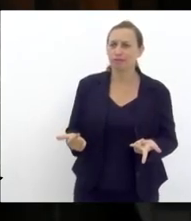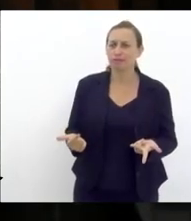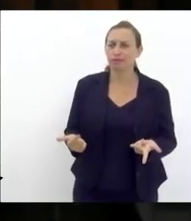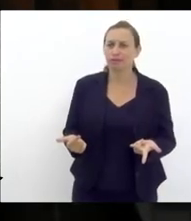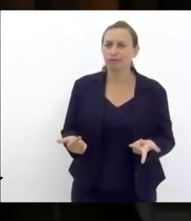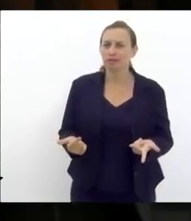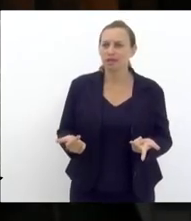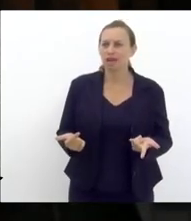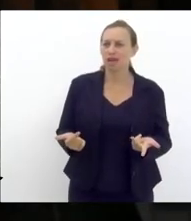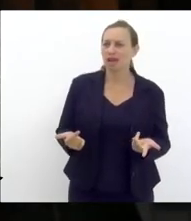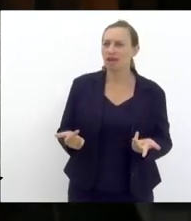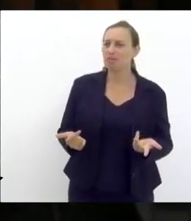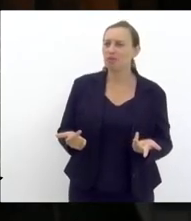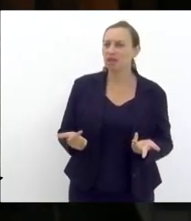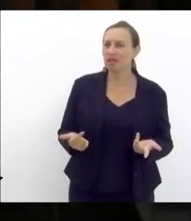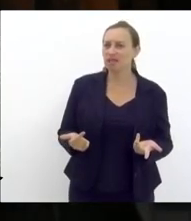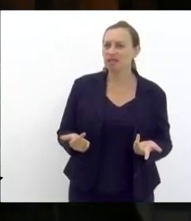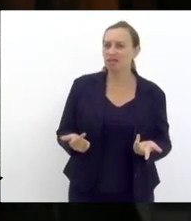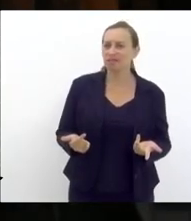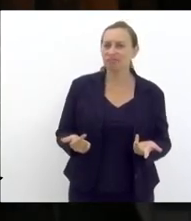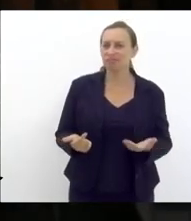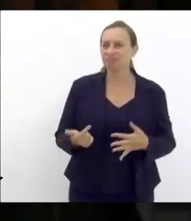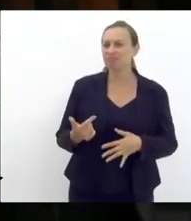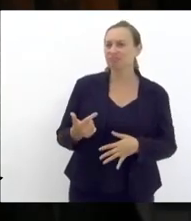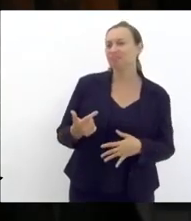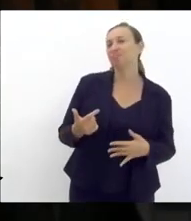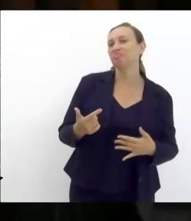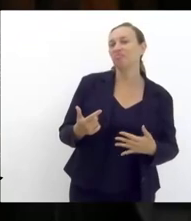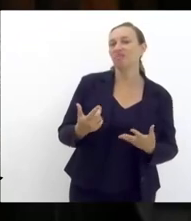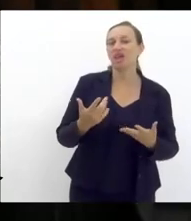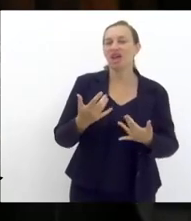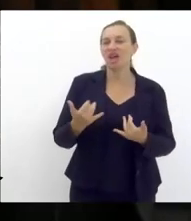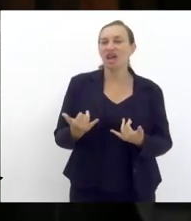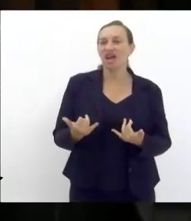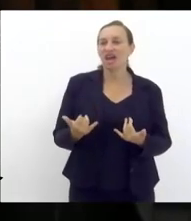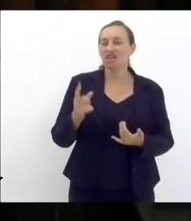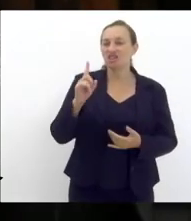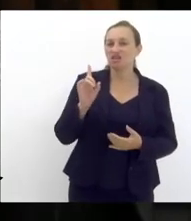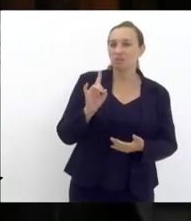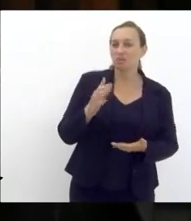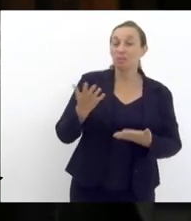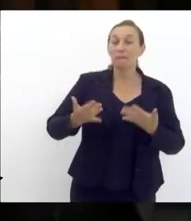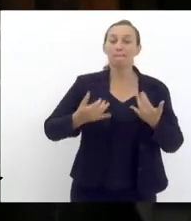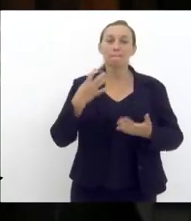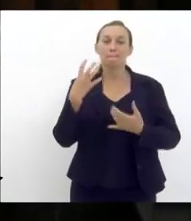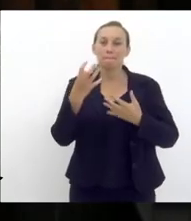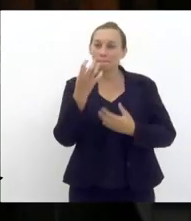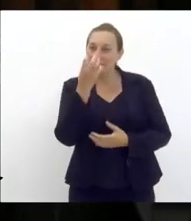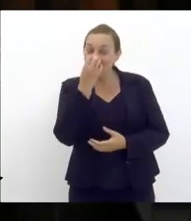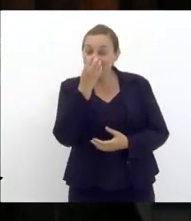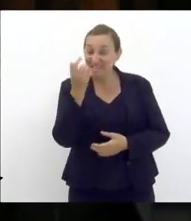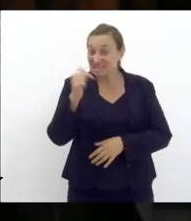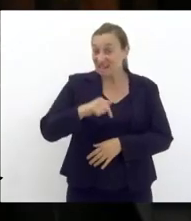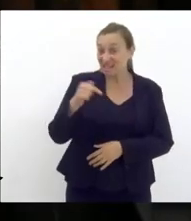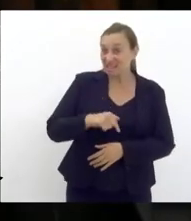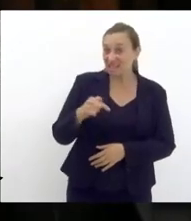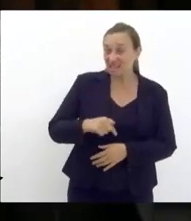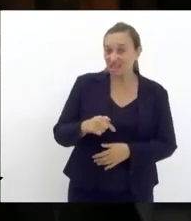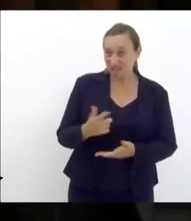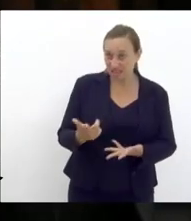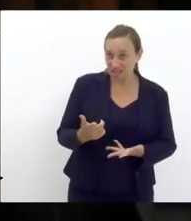hipocrisia da esquerda são dois pesos Duas Medidas não me meçam pela régua de vocês